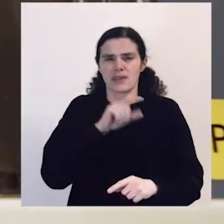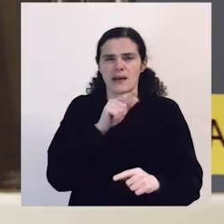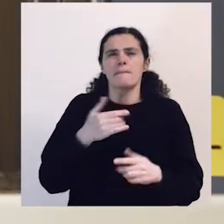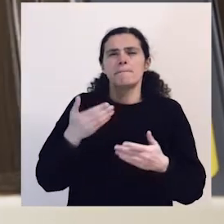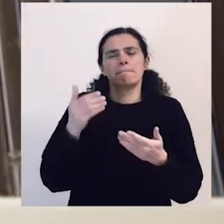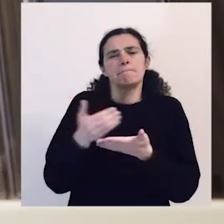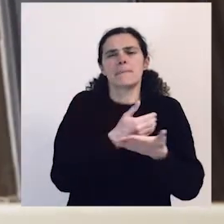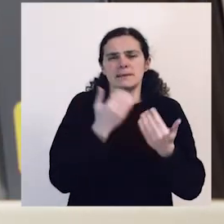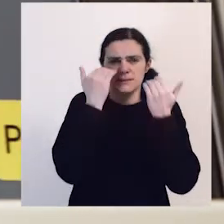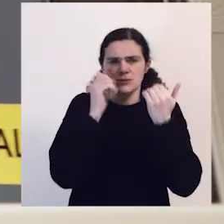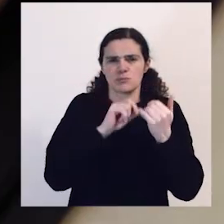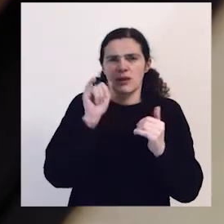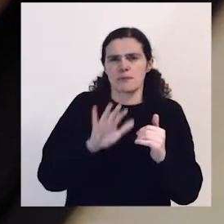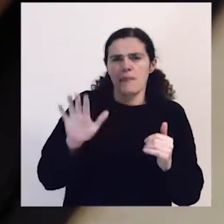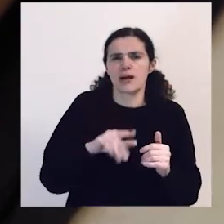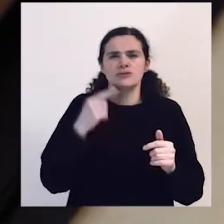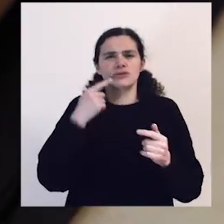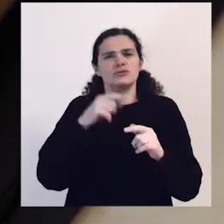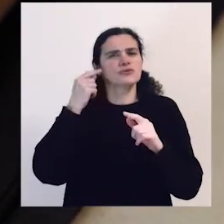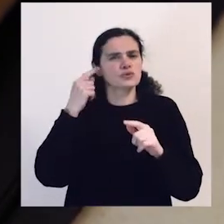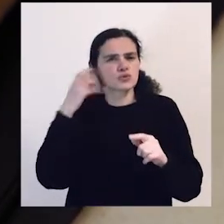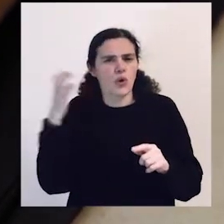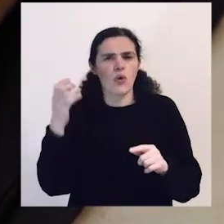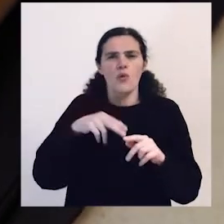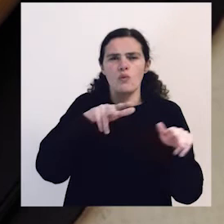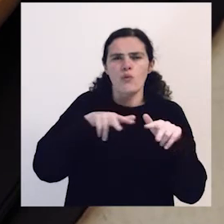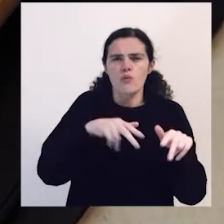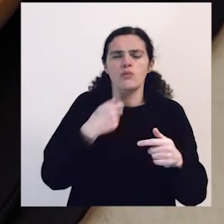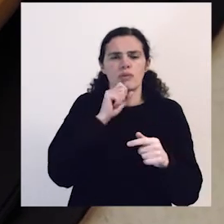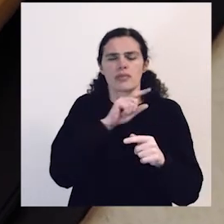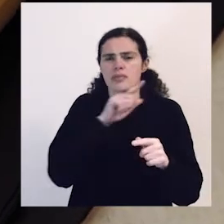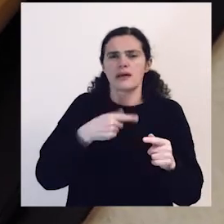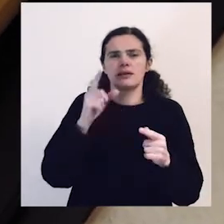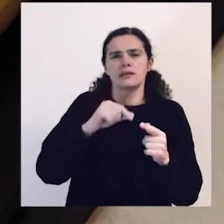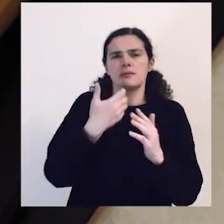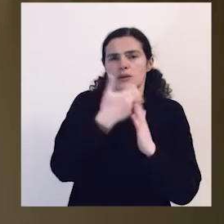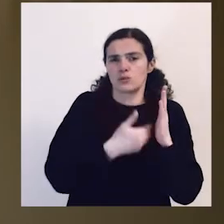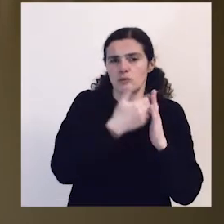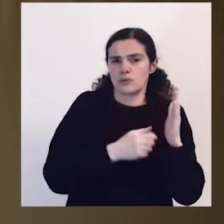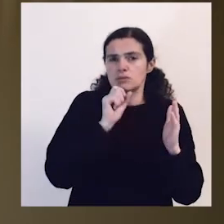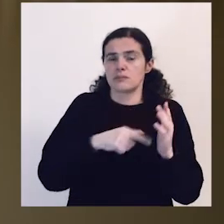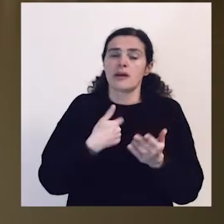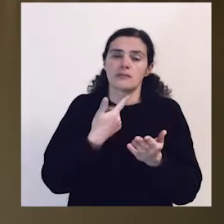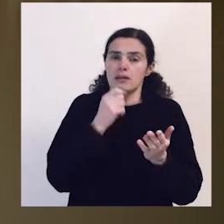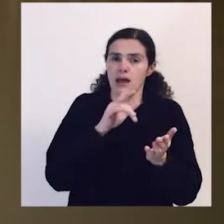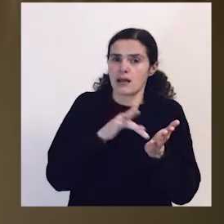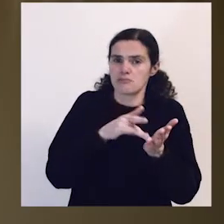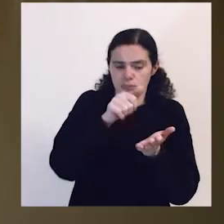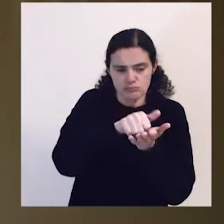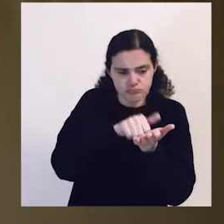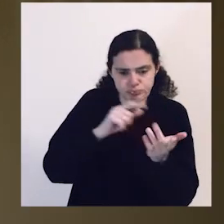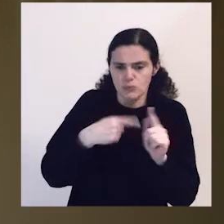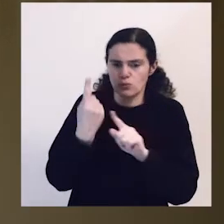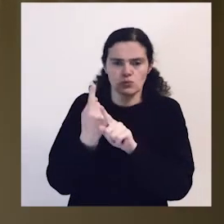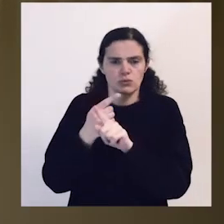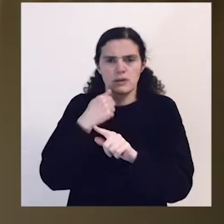podemos incluir imagens, ficheiros de áudio, ficheiros de som e até documentos. Podemos também incluir referências bibliográficas,